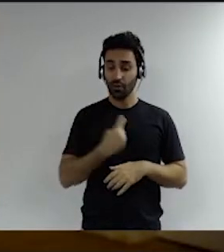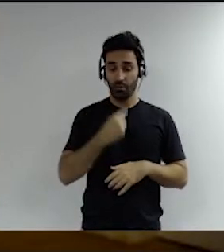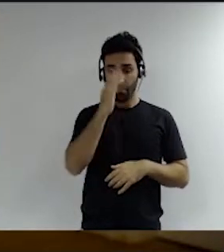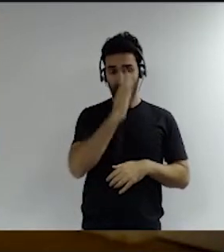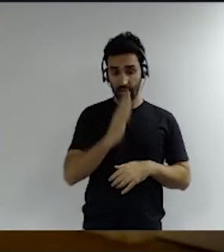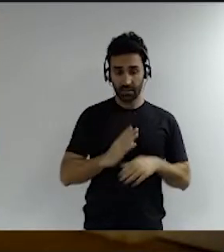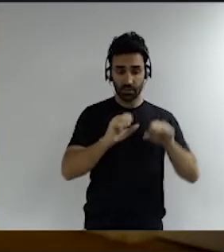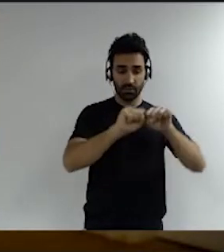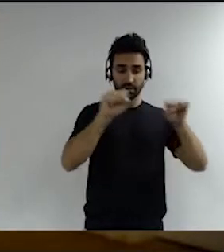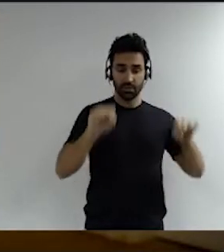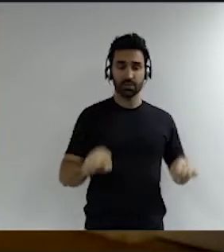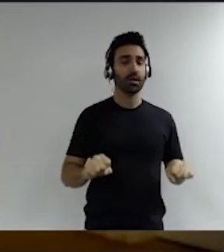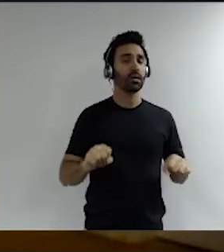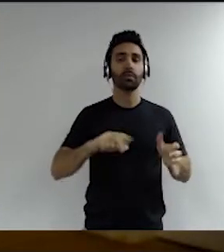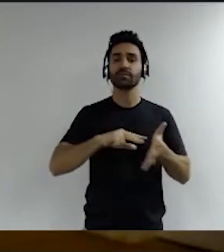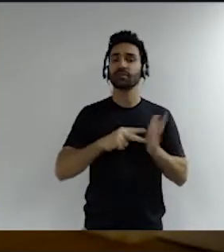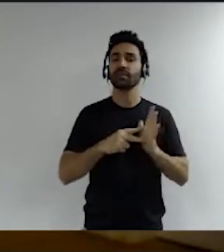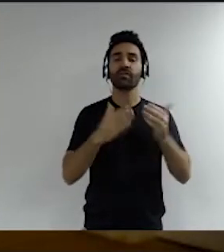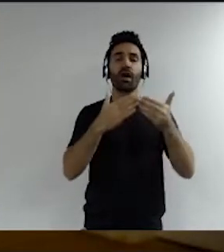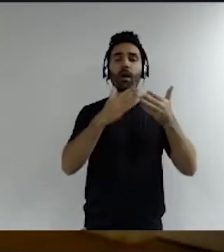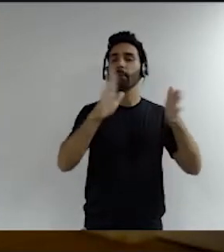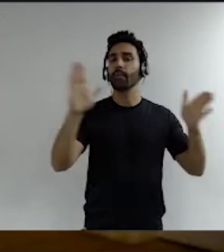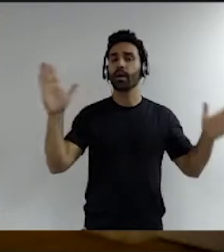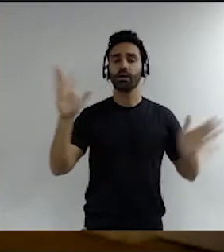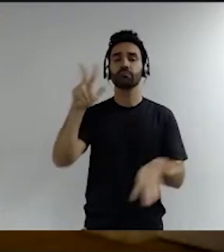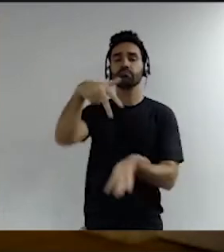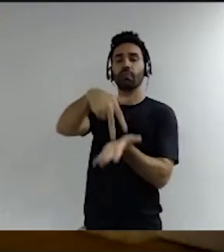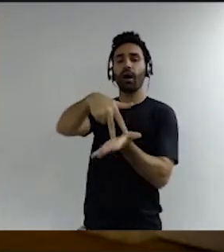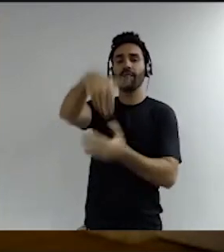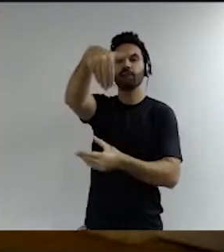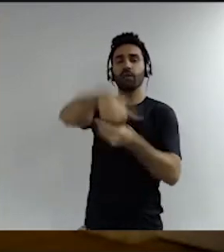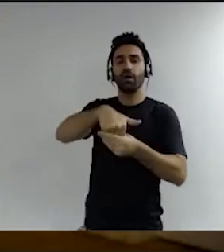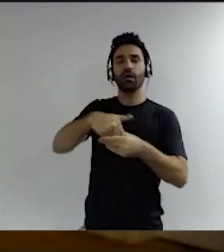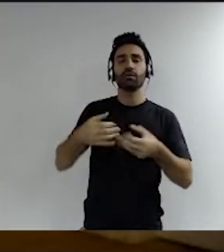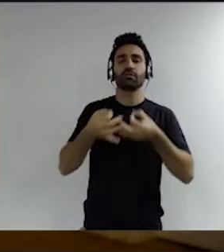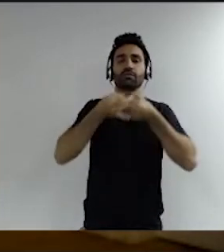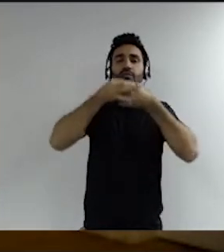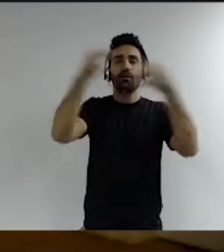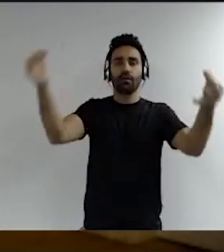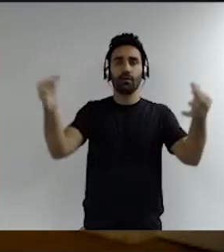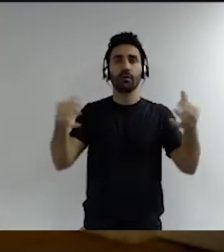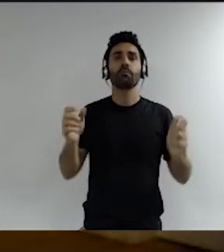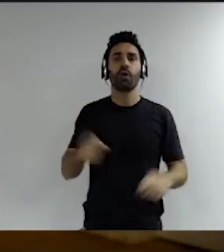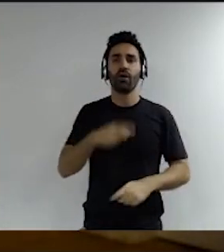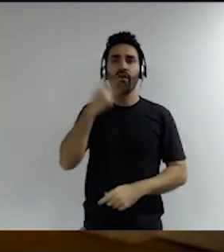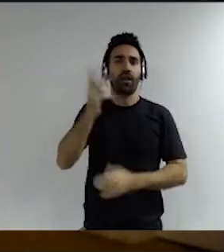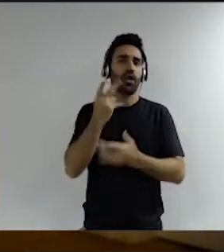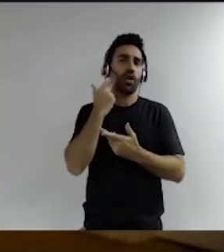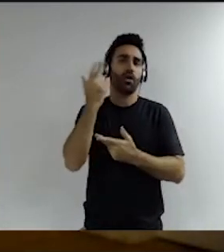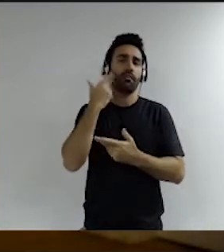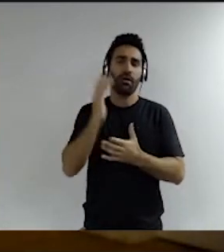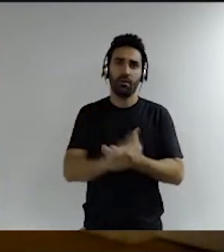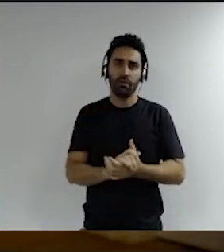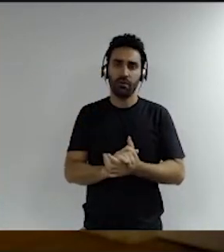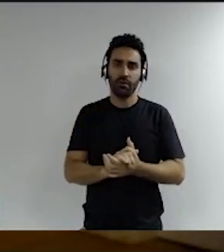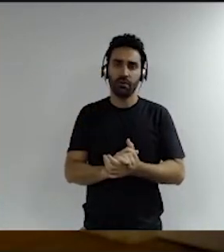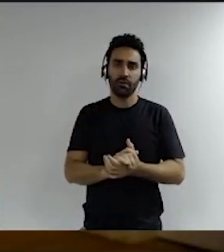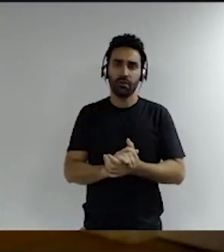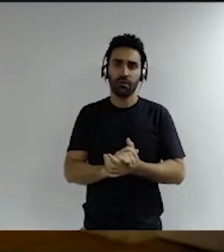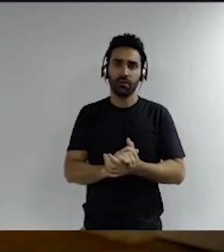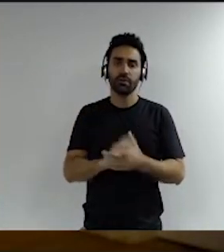aberto do voto público, onde as partes, os advogados e